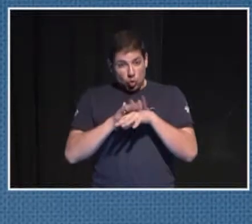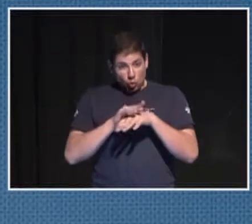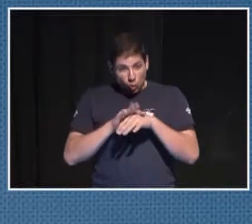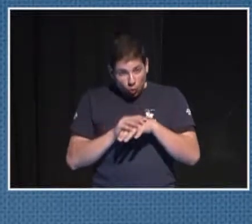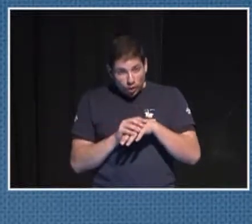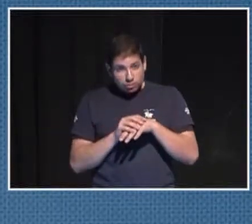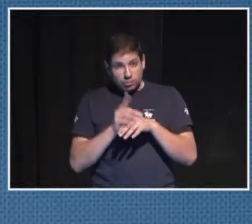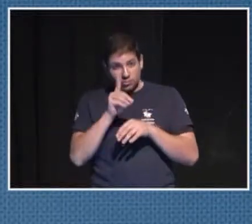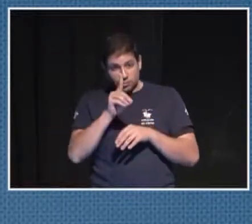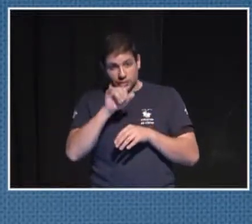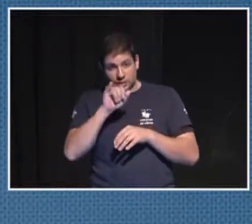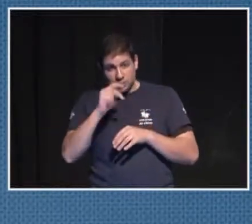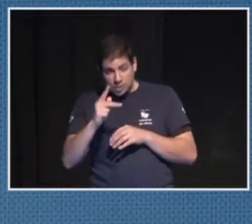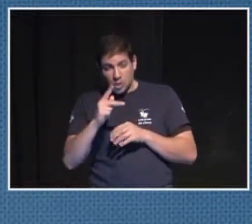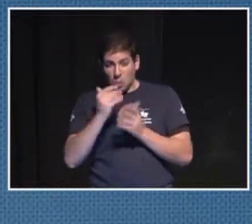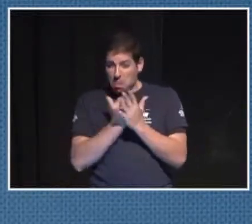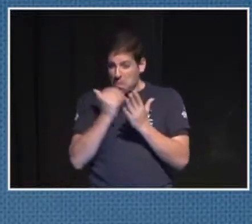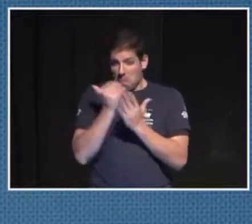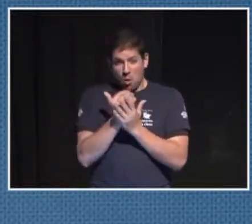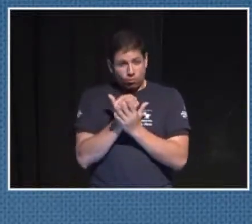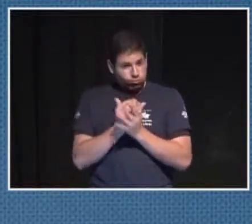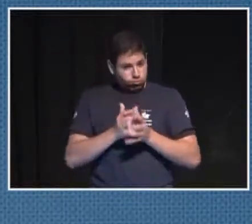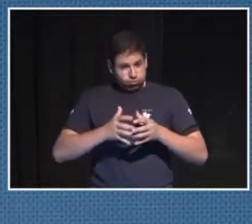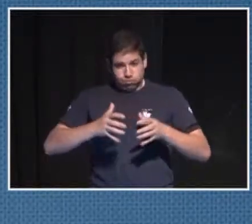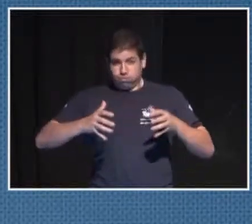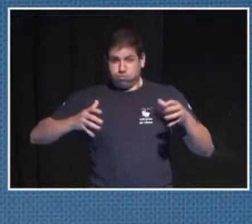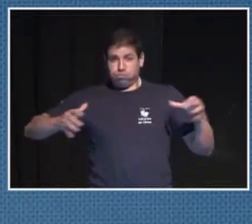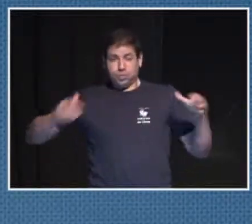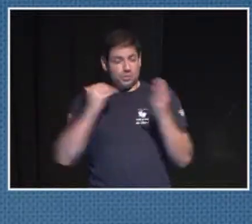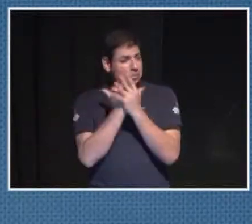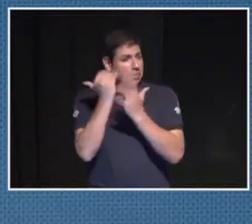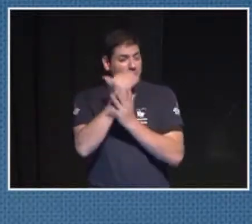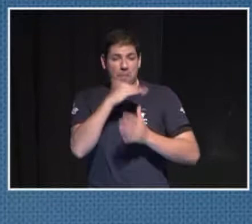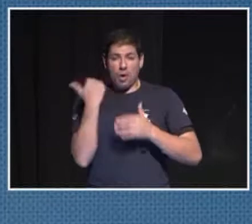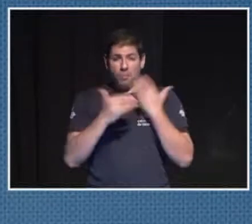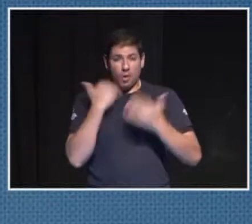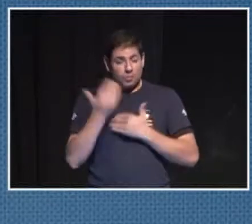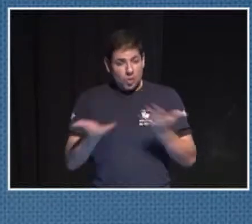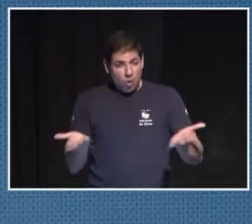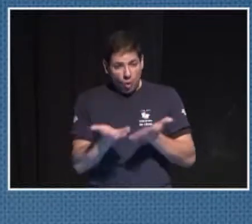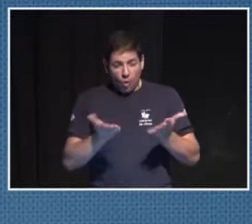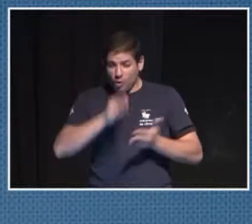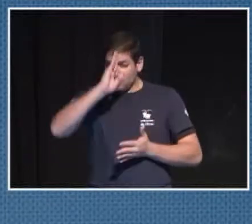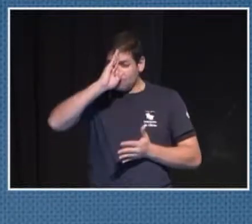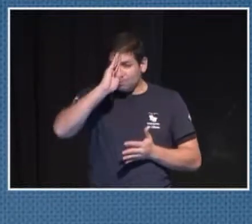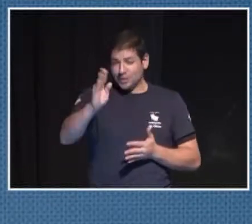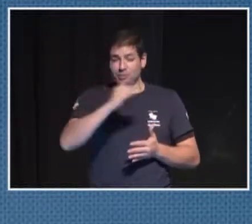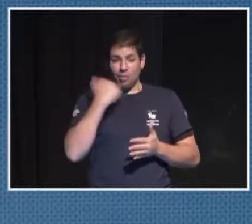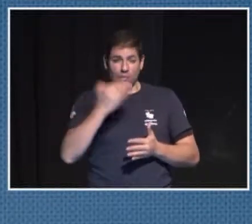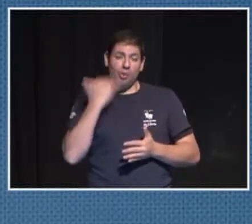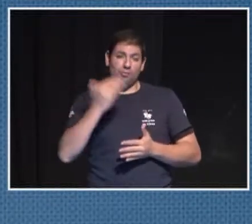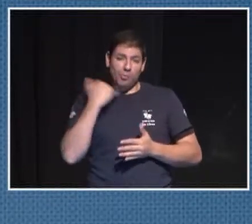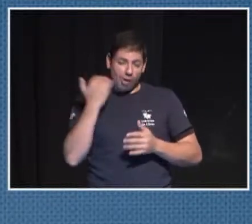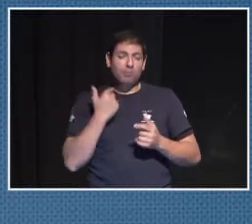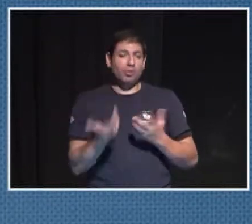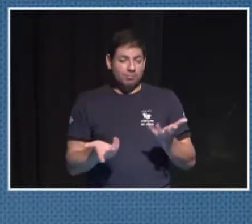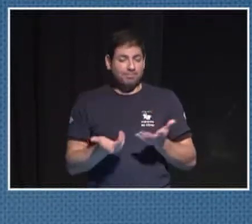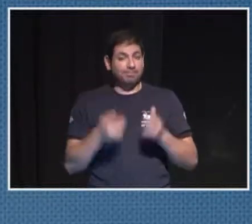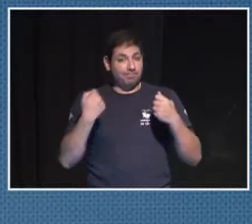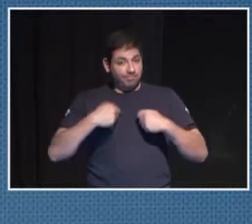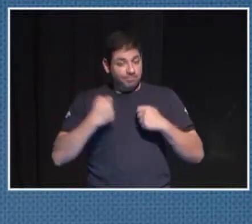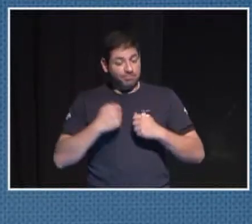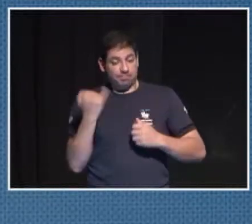então, começou a crescer como causa de mortalidade e é hoje a principal causa de mortalidade, reforçando